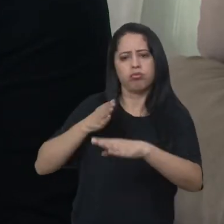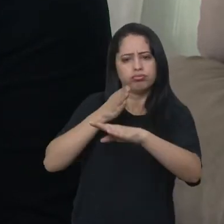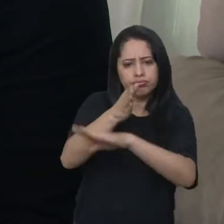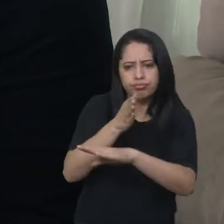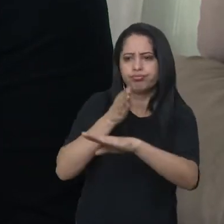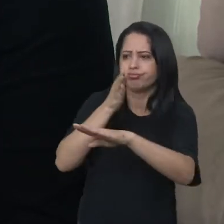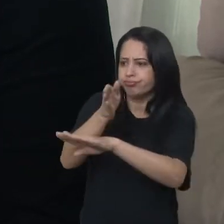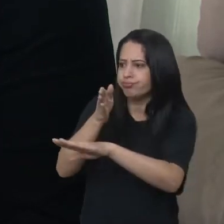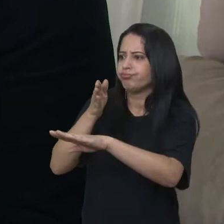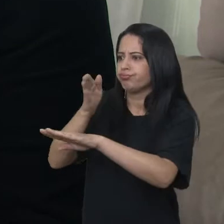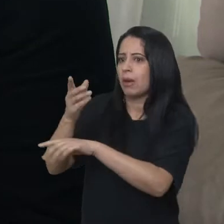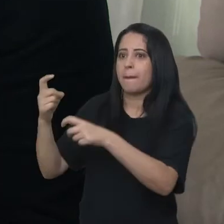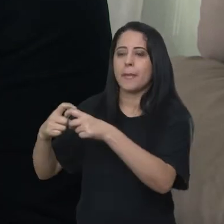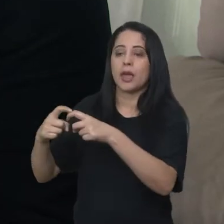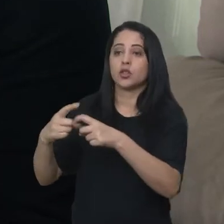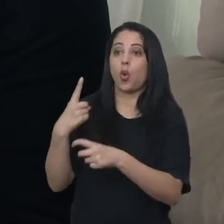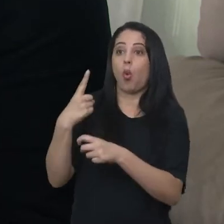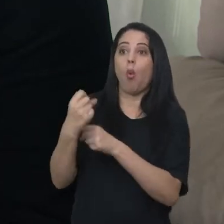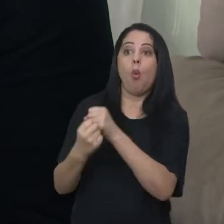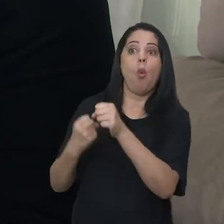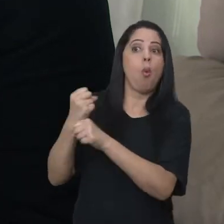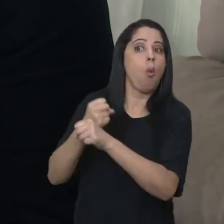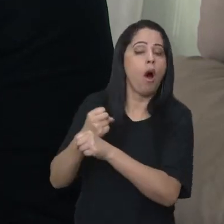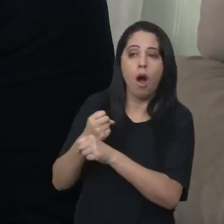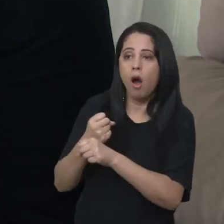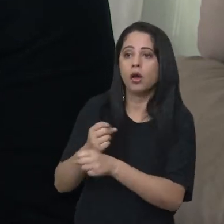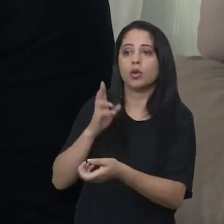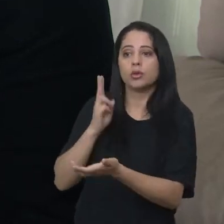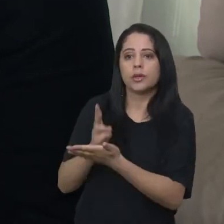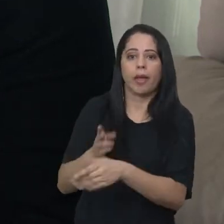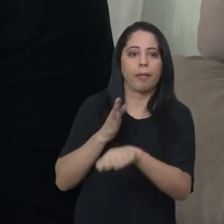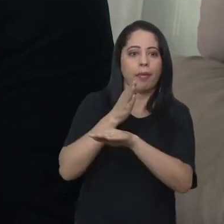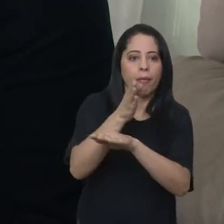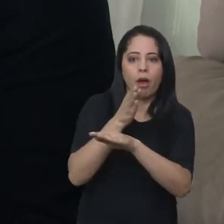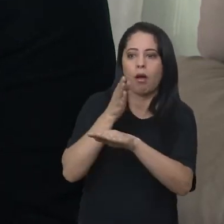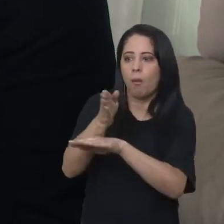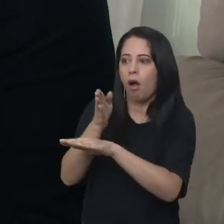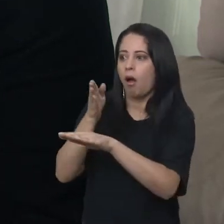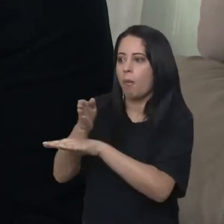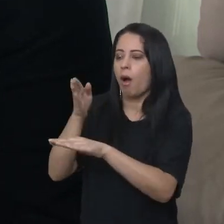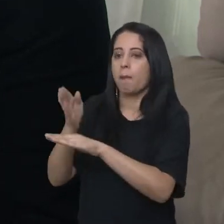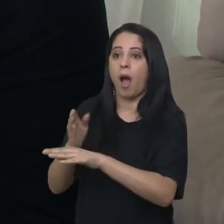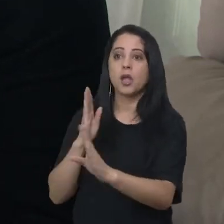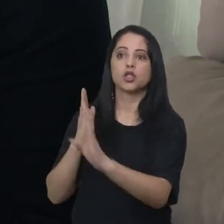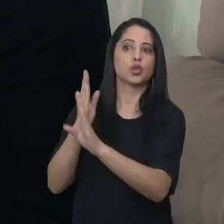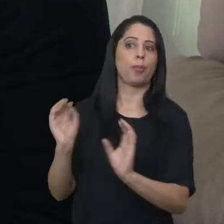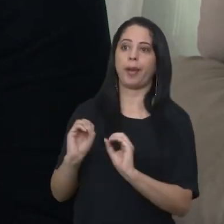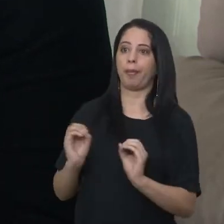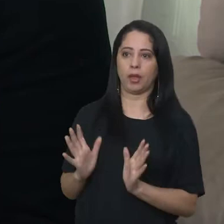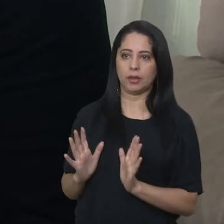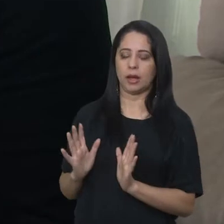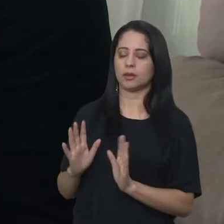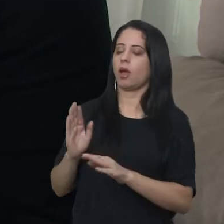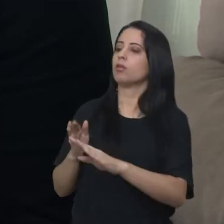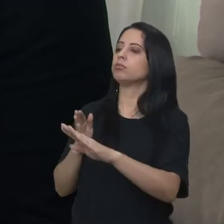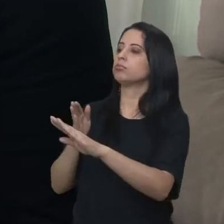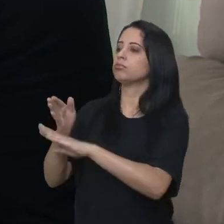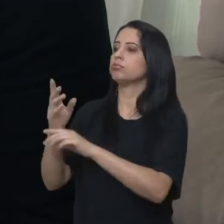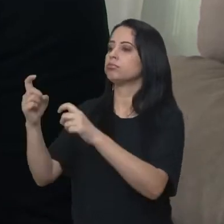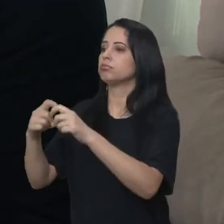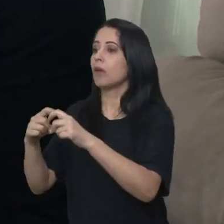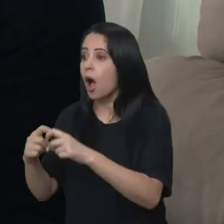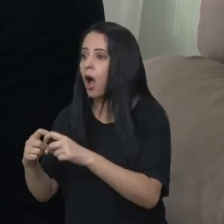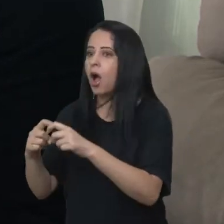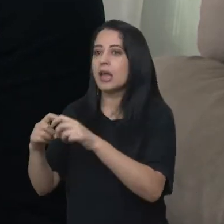vários médicos e fiquei mais de 1 ano passando de médico em médico para poder tentar descobrir o que eu tinha, até que eu consegui chegar no